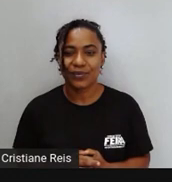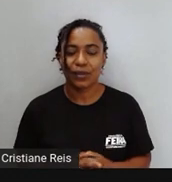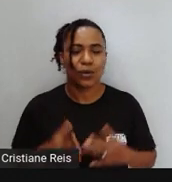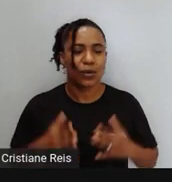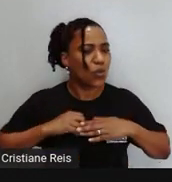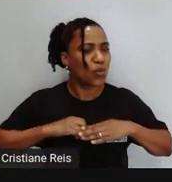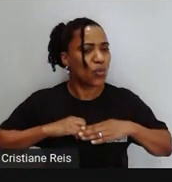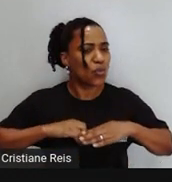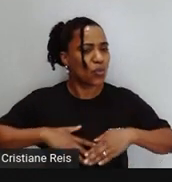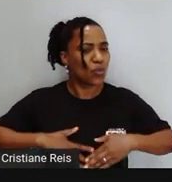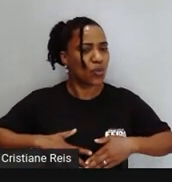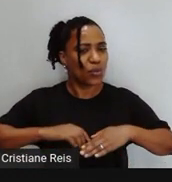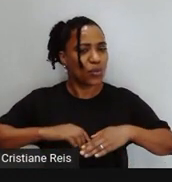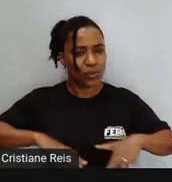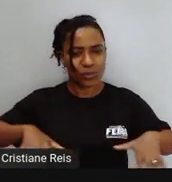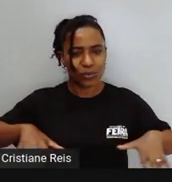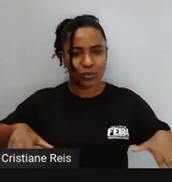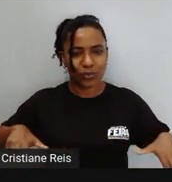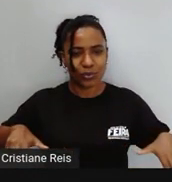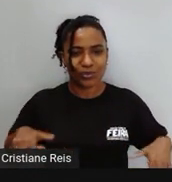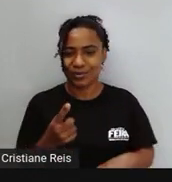vestido? It's